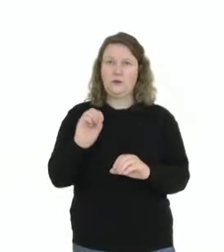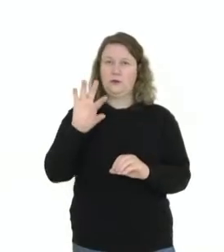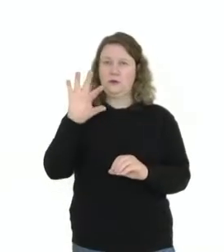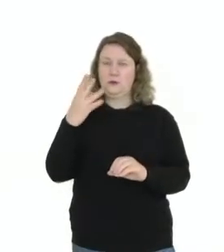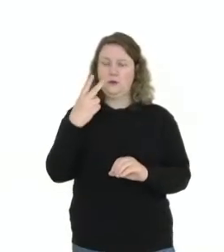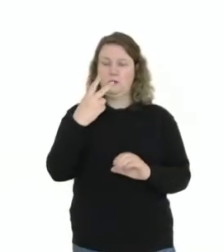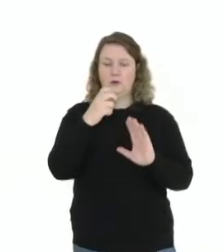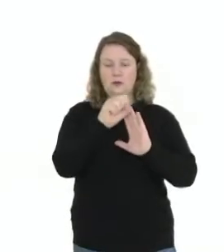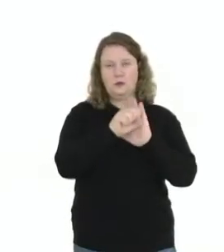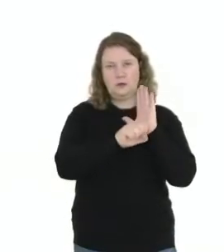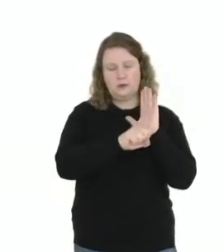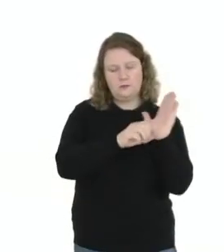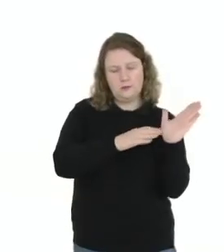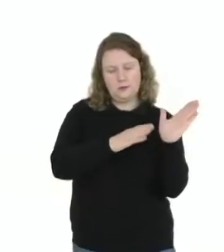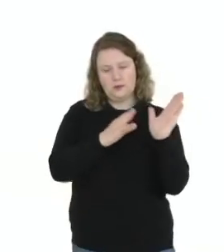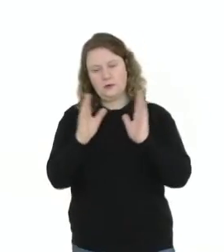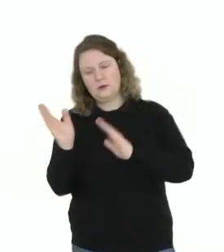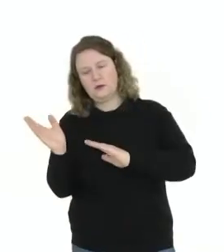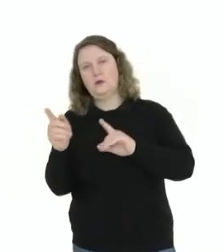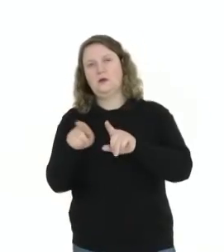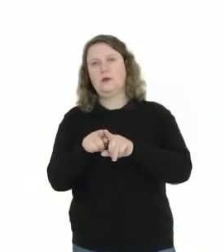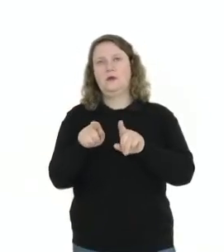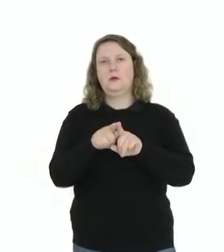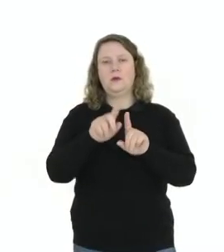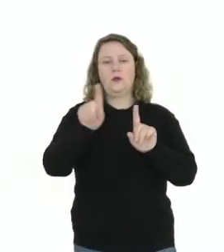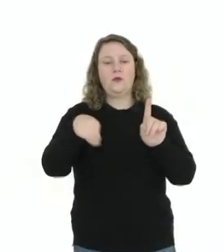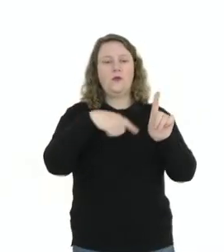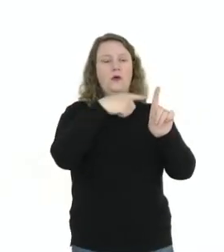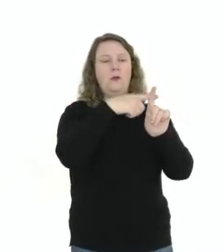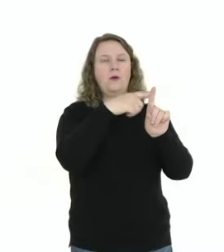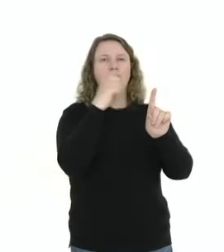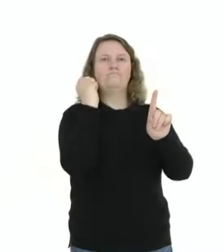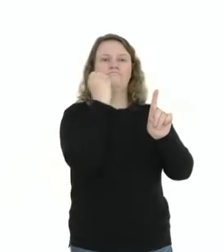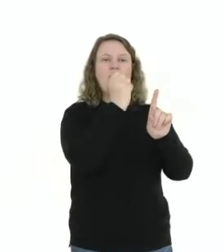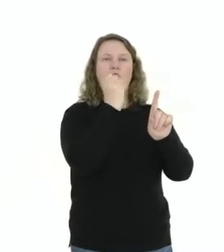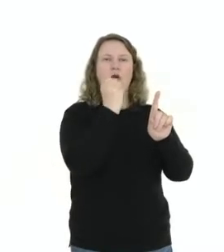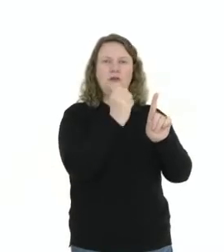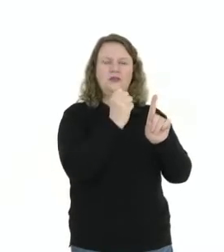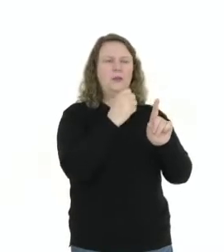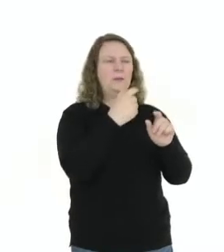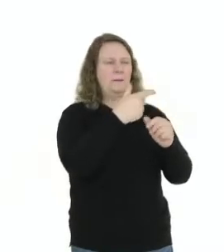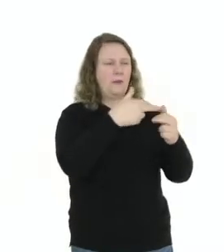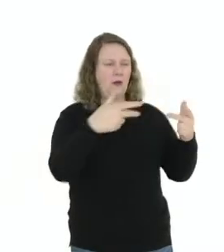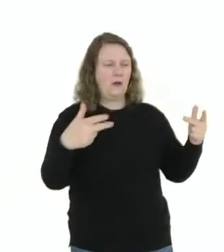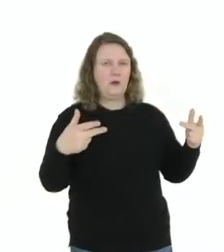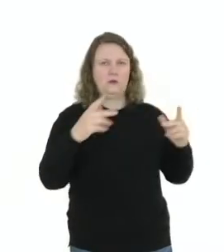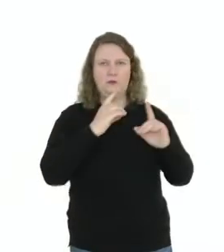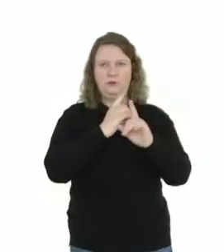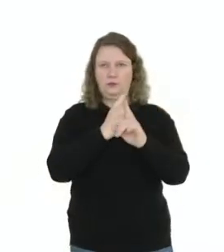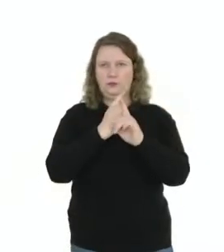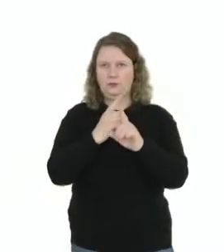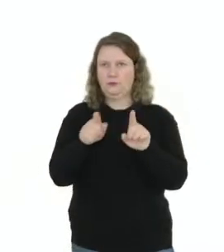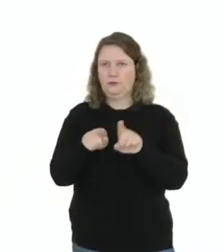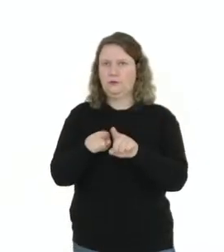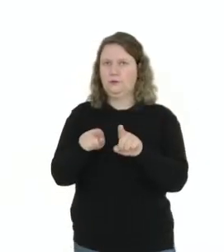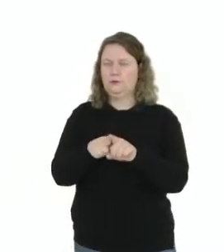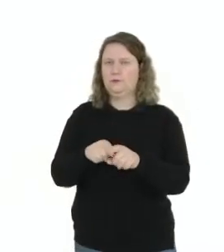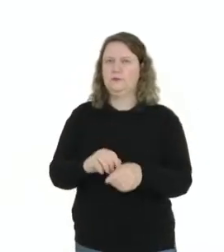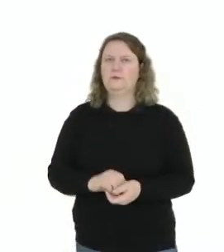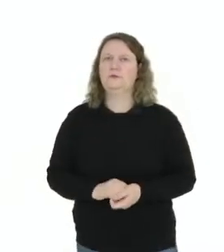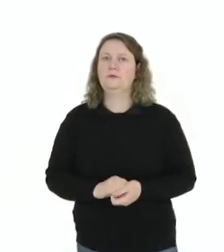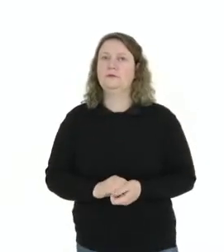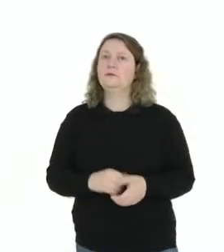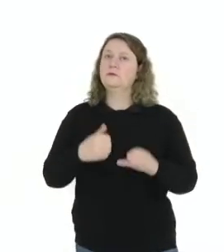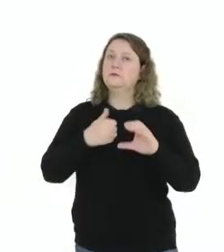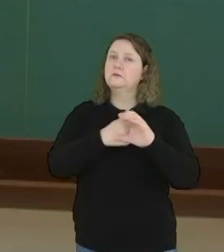primeiros períodos, execuções públicas e crucificações, como o professor Roberto comentou. O cristianismo se consolida em menos